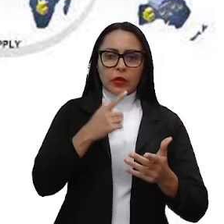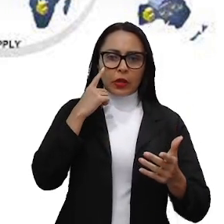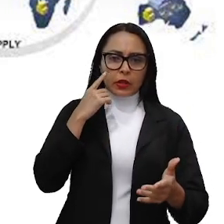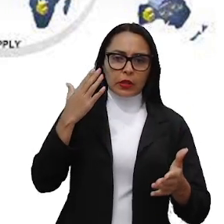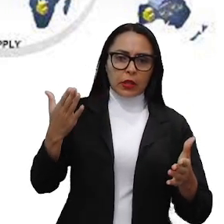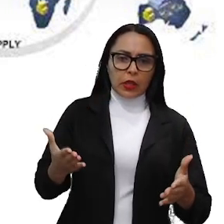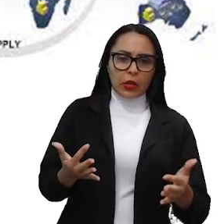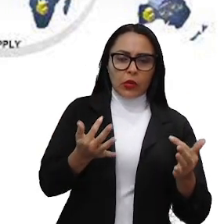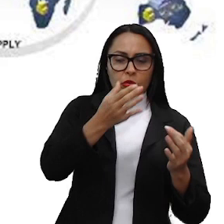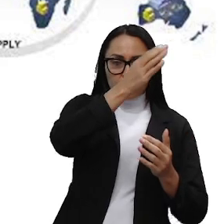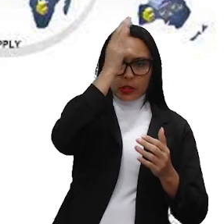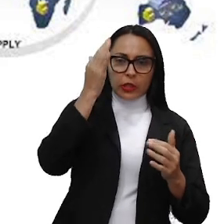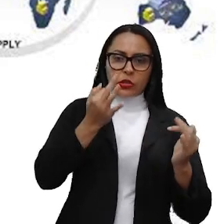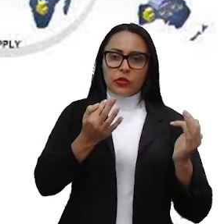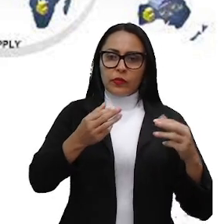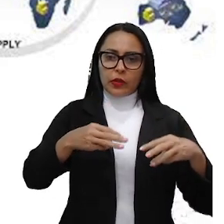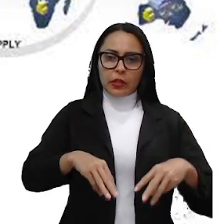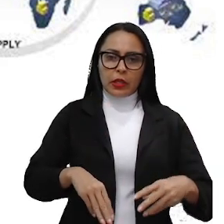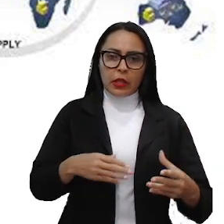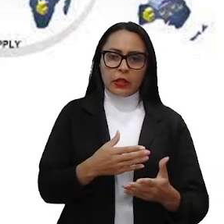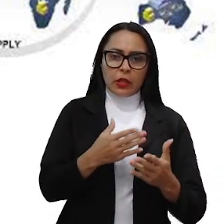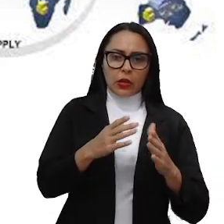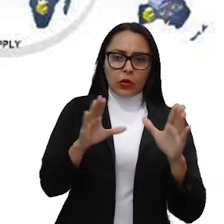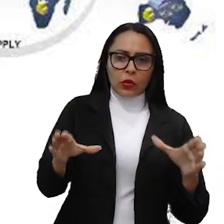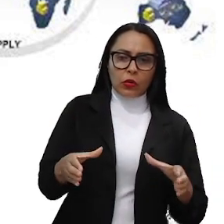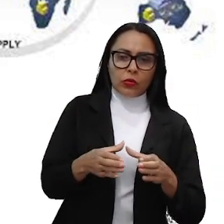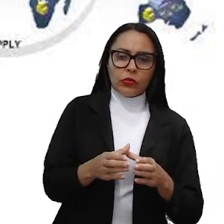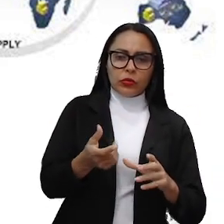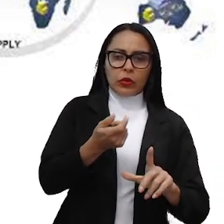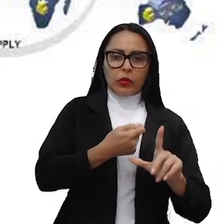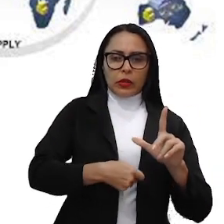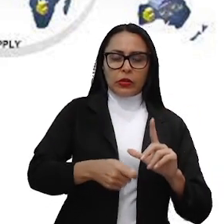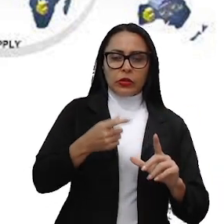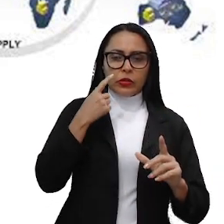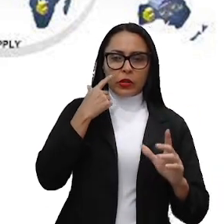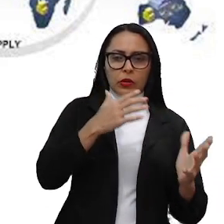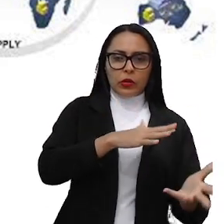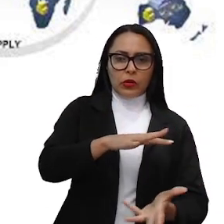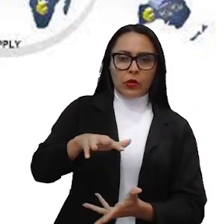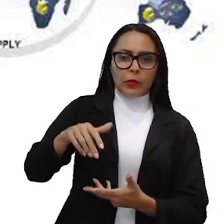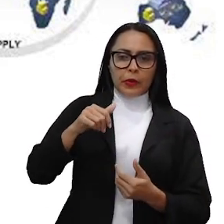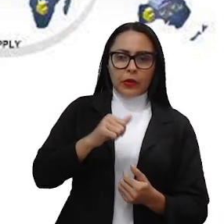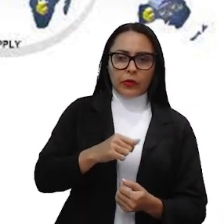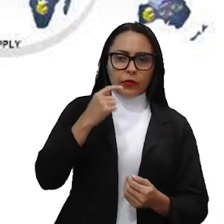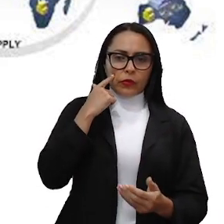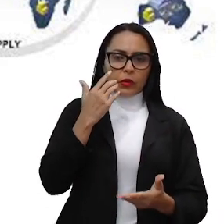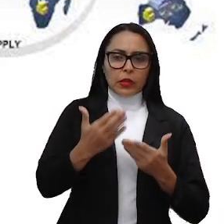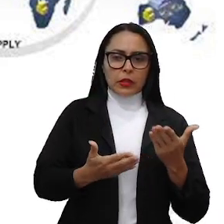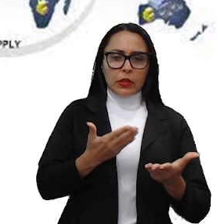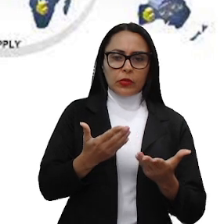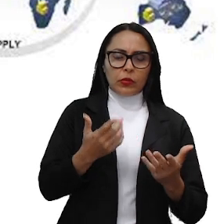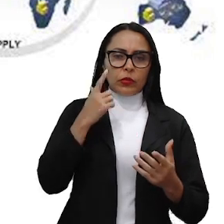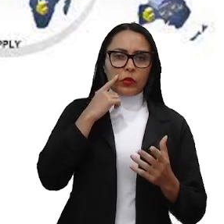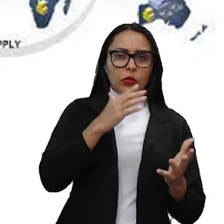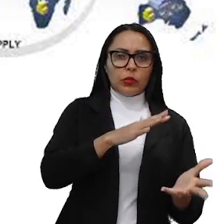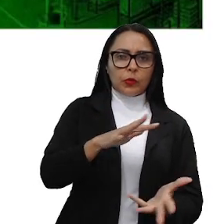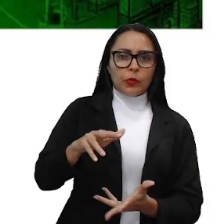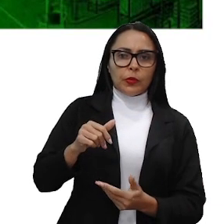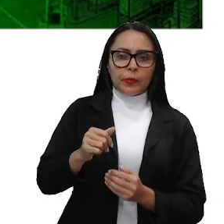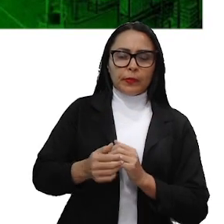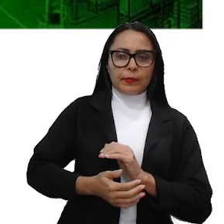clientes finais, pressupondo a atuação conjunta com a logística global, integrando fornecedores e consumidores do mundo